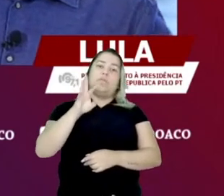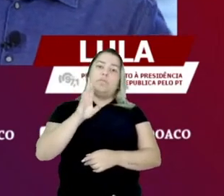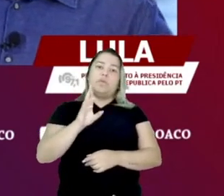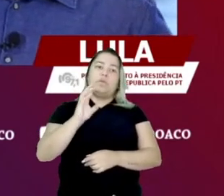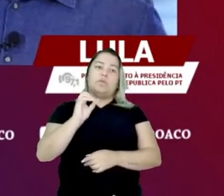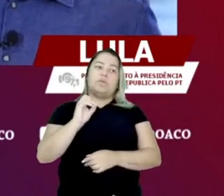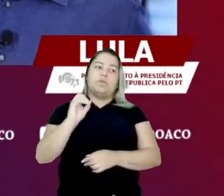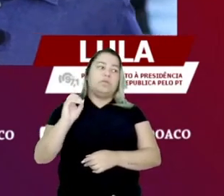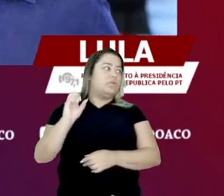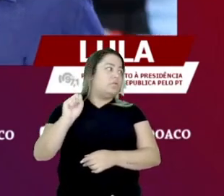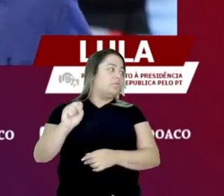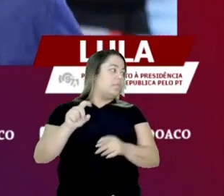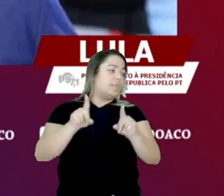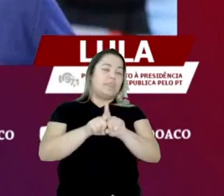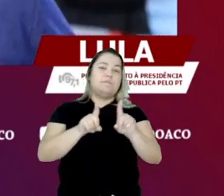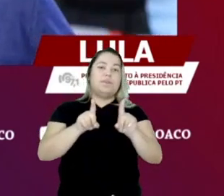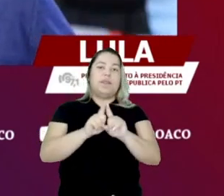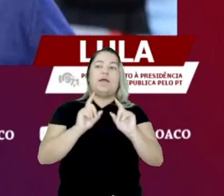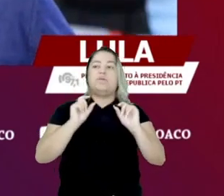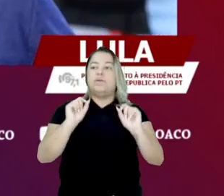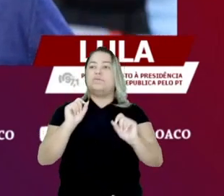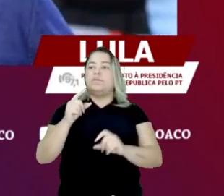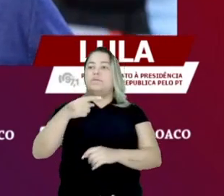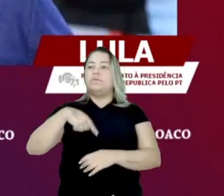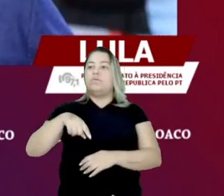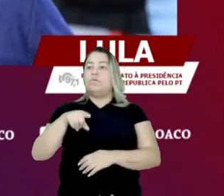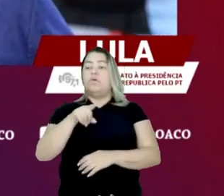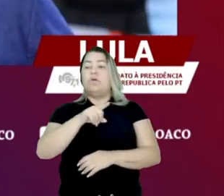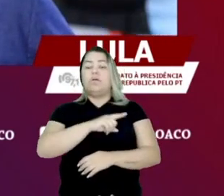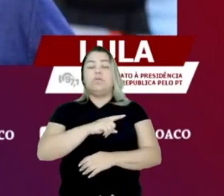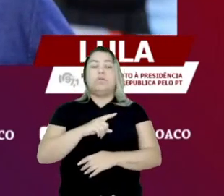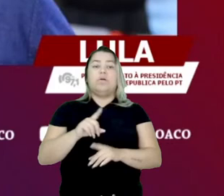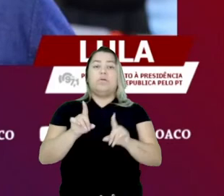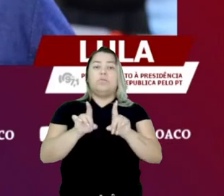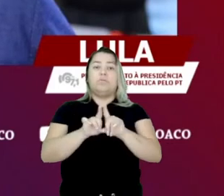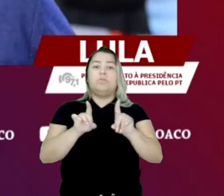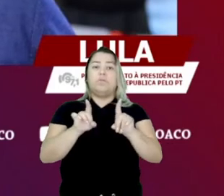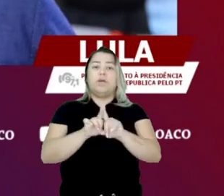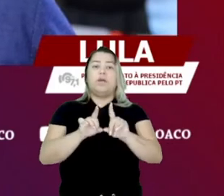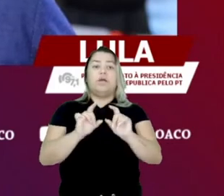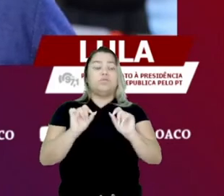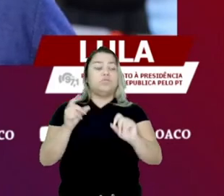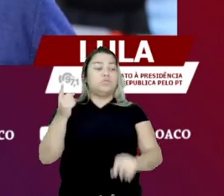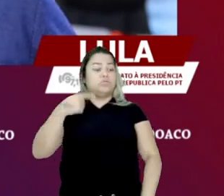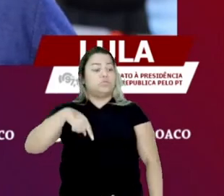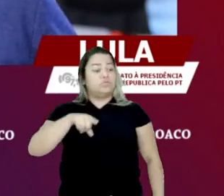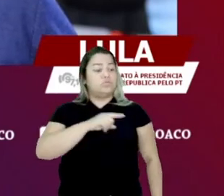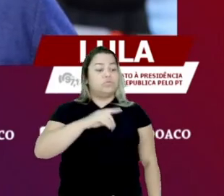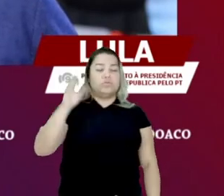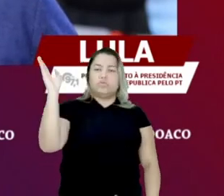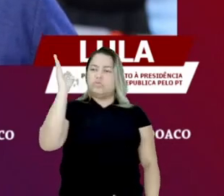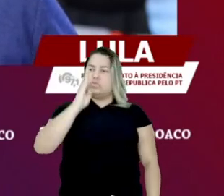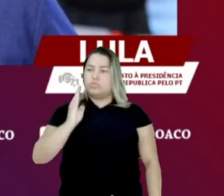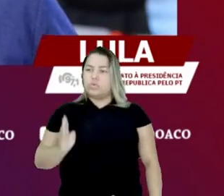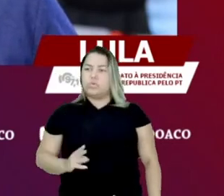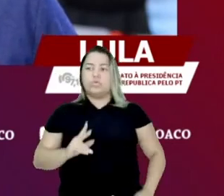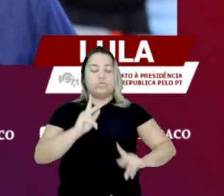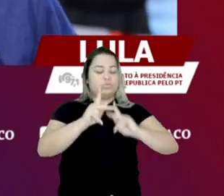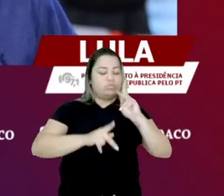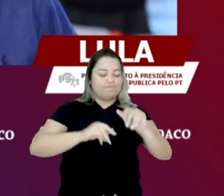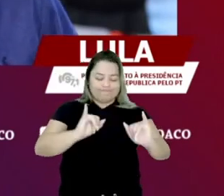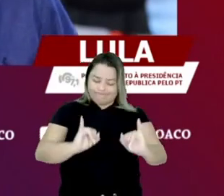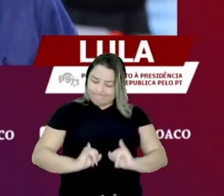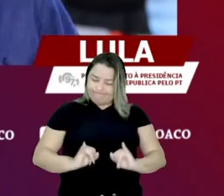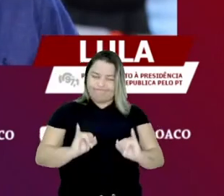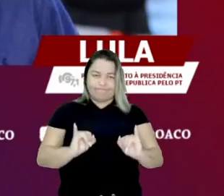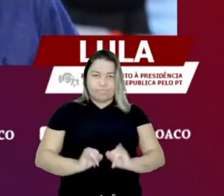muito, os empresários, né? Falta investimento aqui na região, outras empresas grandes preferem outras regiões por